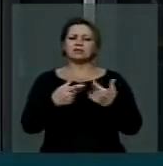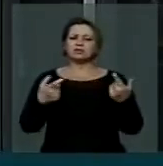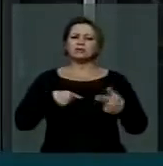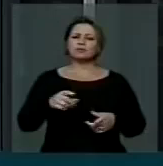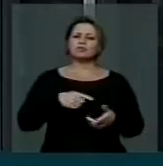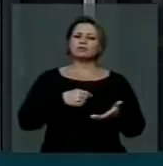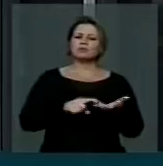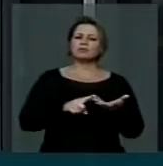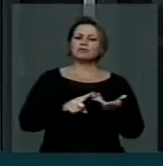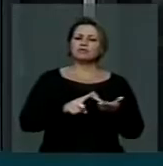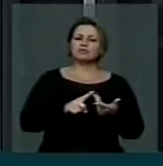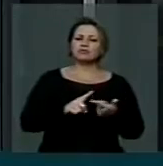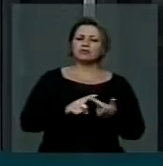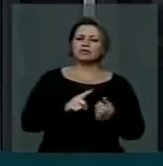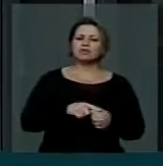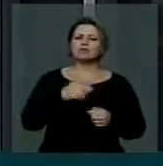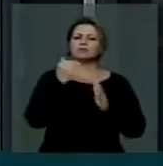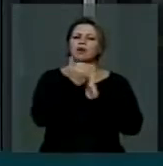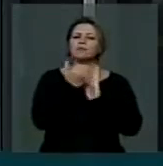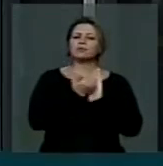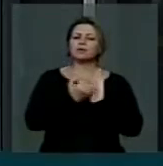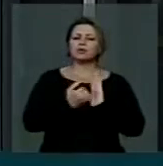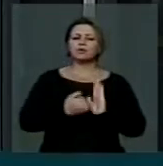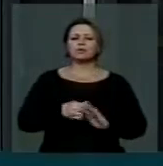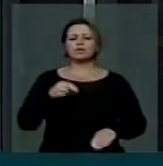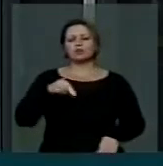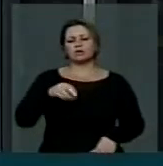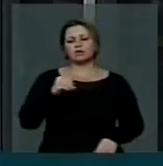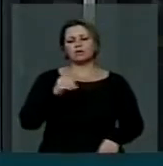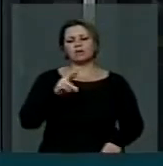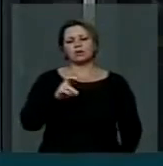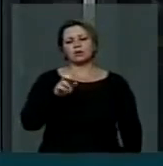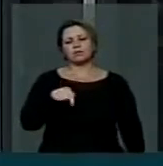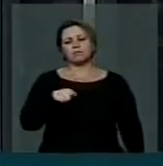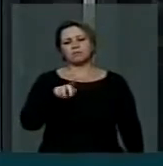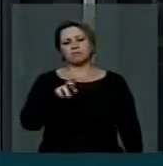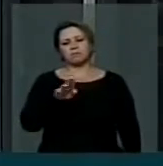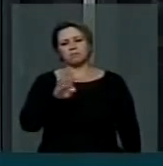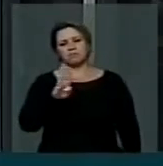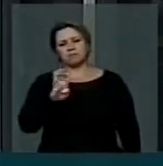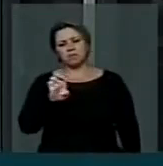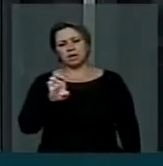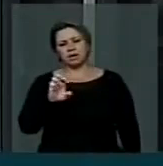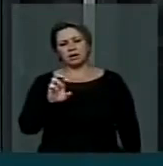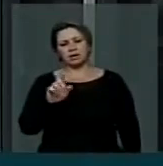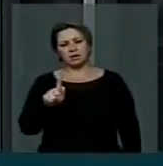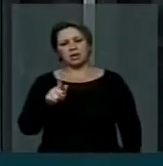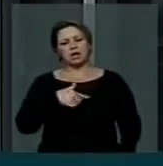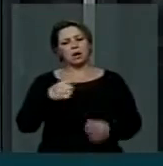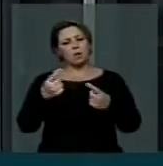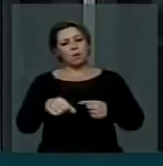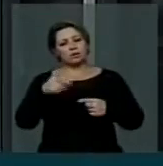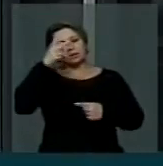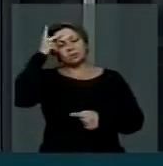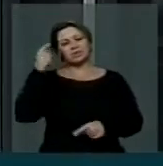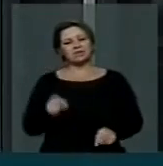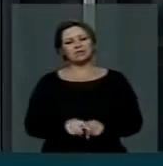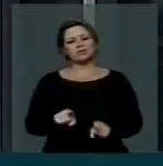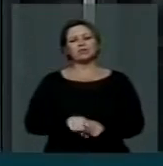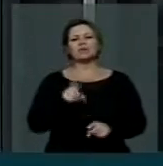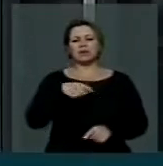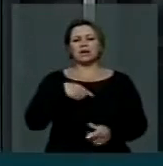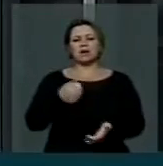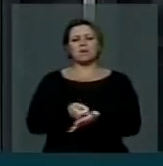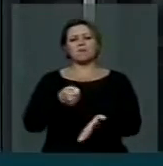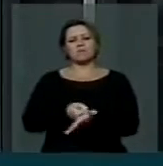outros correlatos foram definidos a partir de Nuremberg como crimes contra a humanidade e, portanto, objeto de